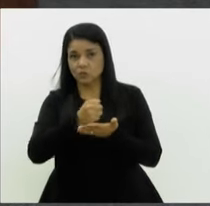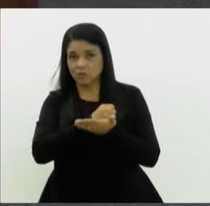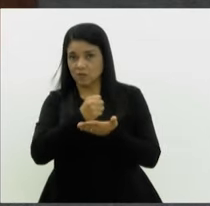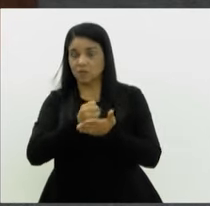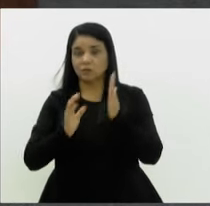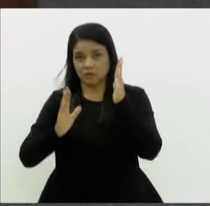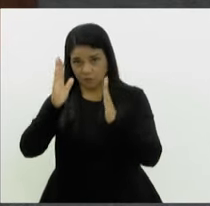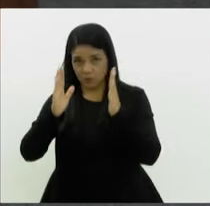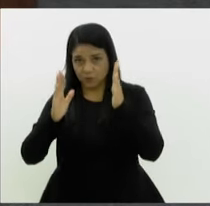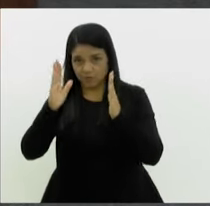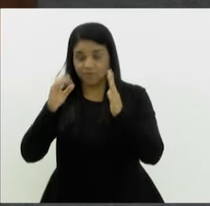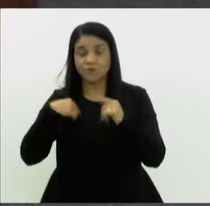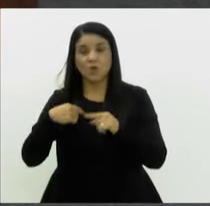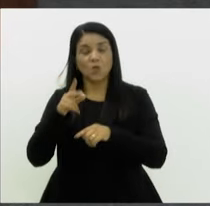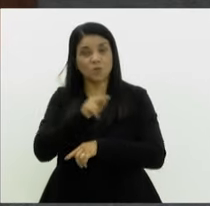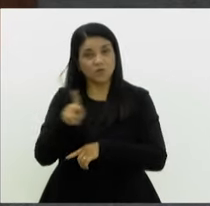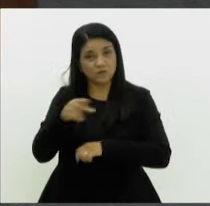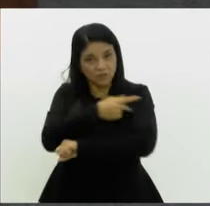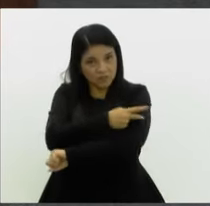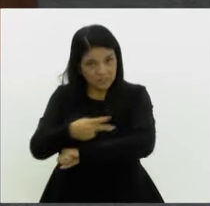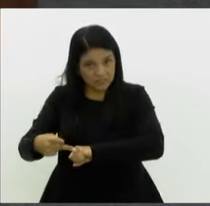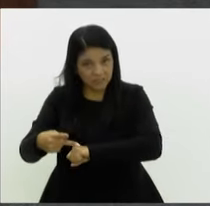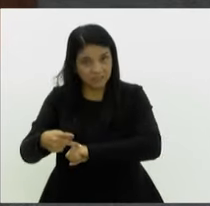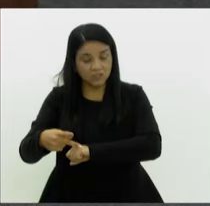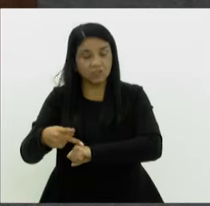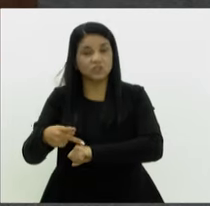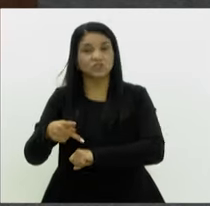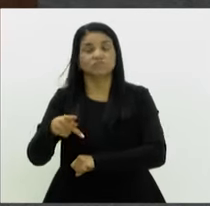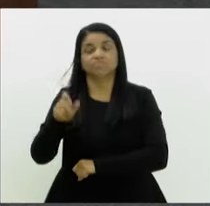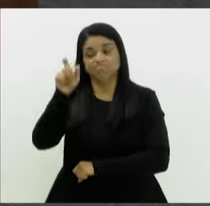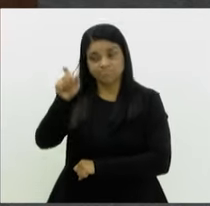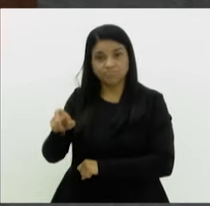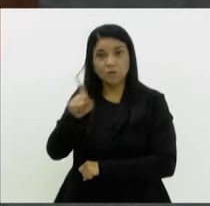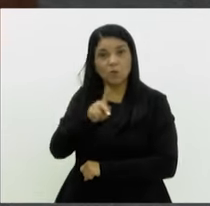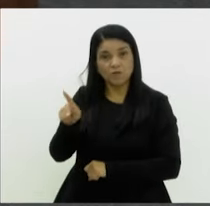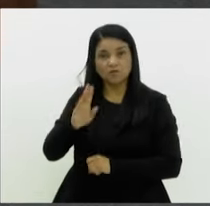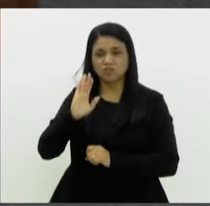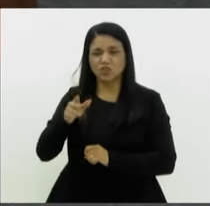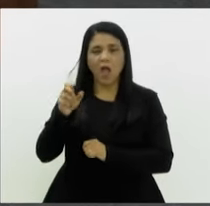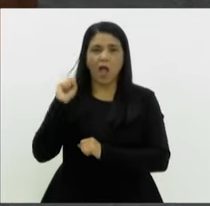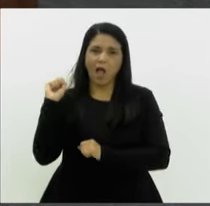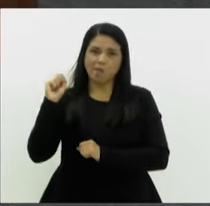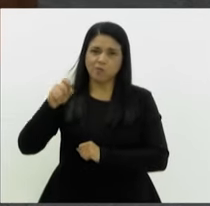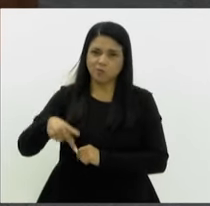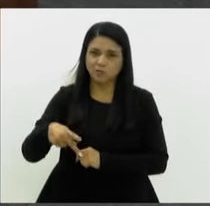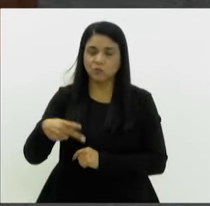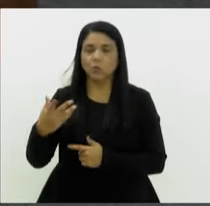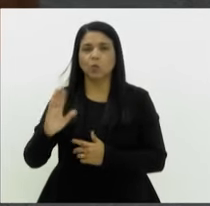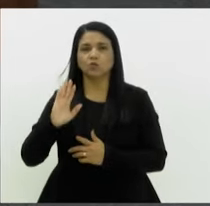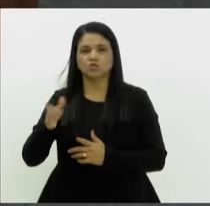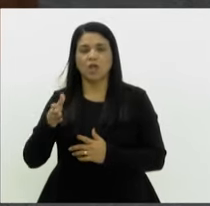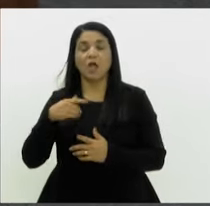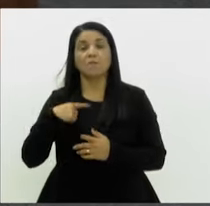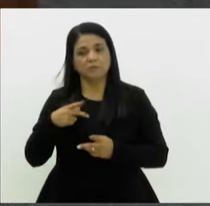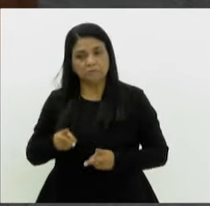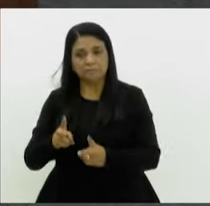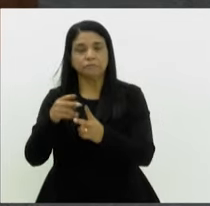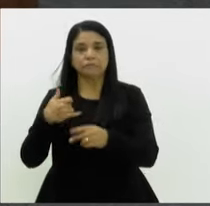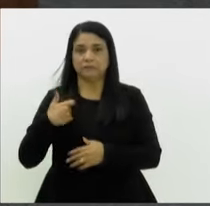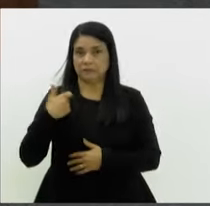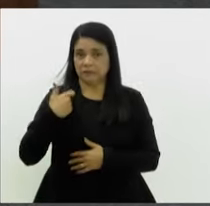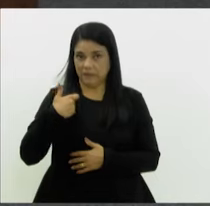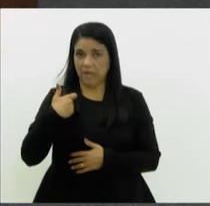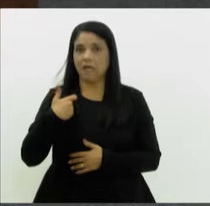porque o professor visitante, geralmente, ele é um professor que ou já se aposentou por outra instituição, mas ainda tem idade para continuar